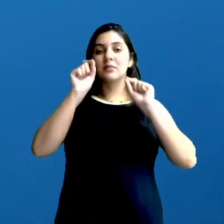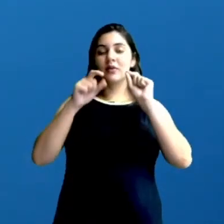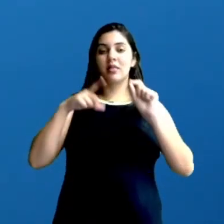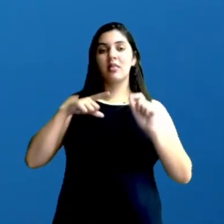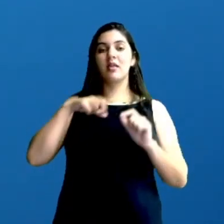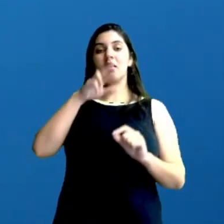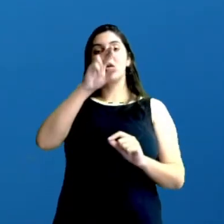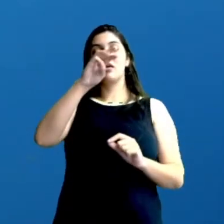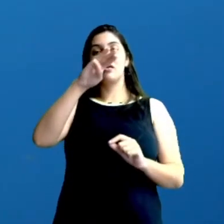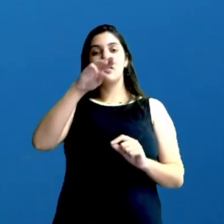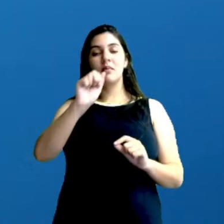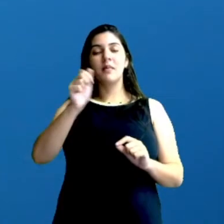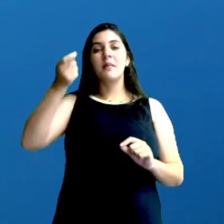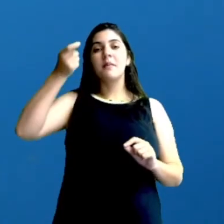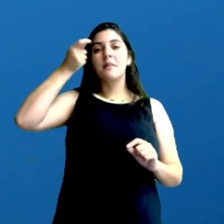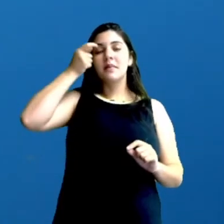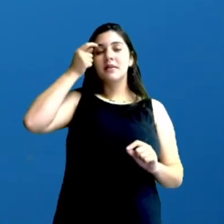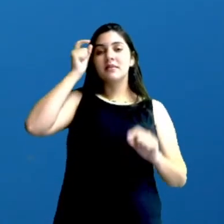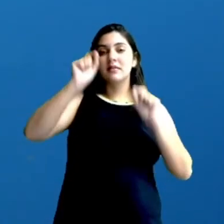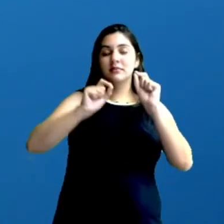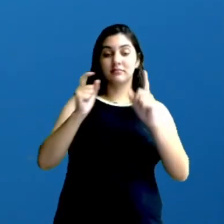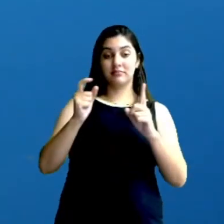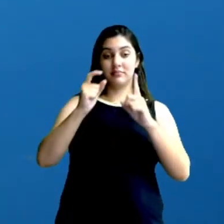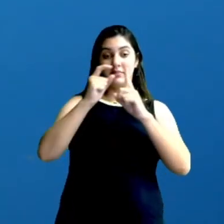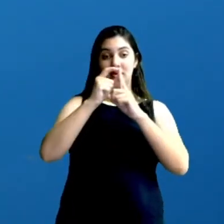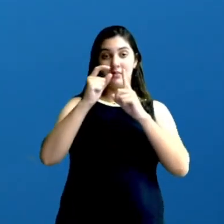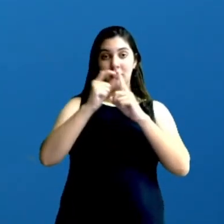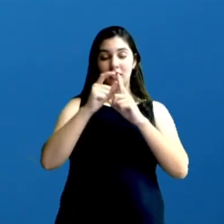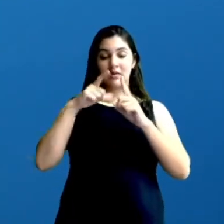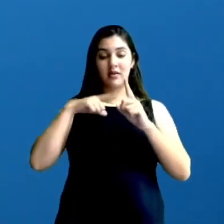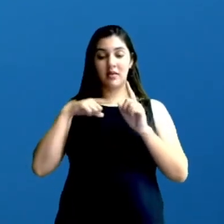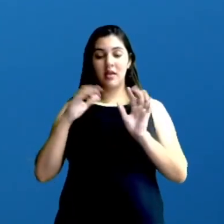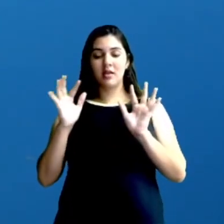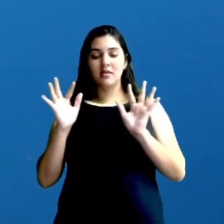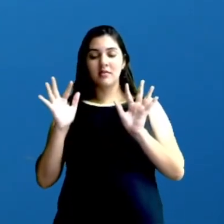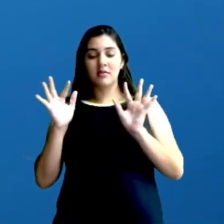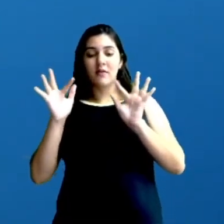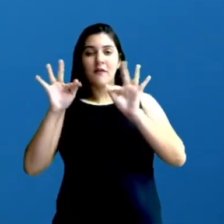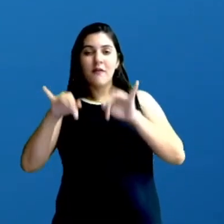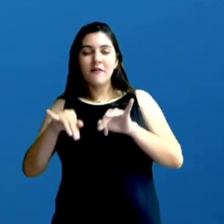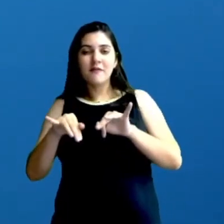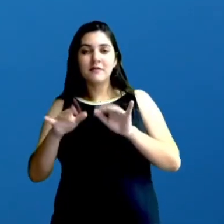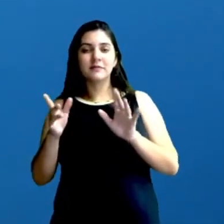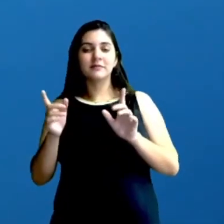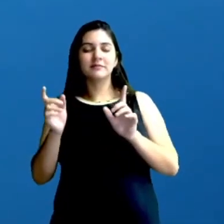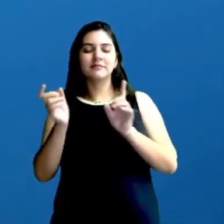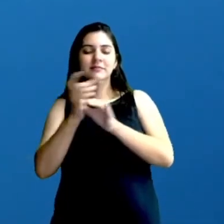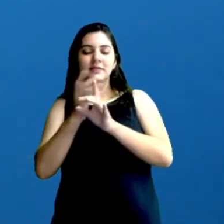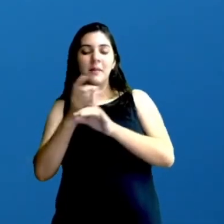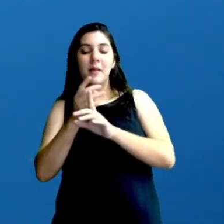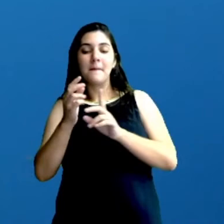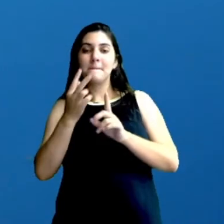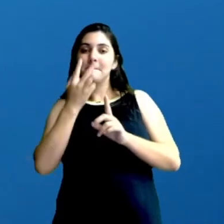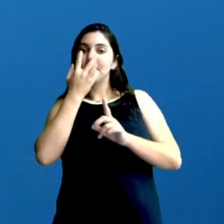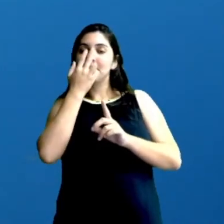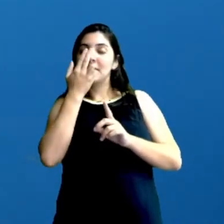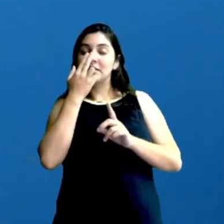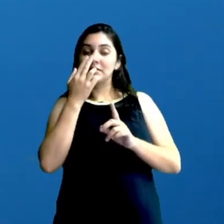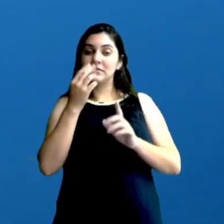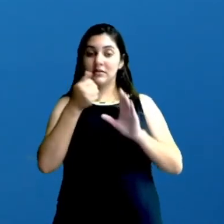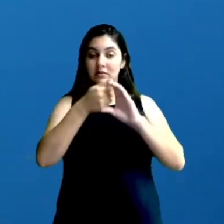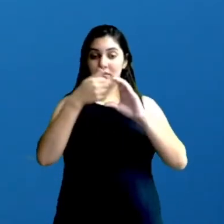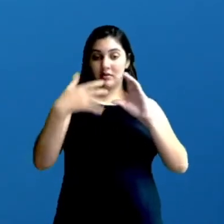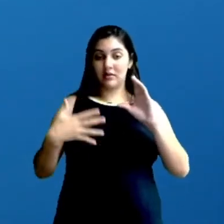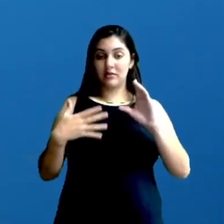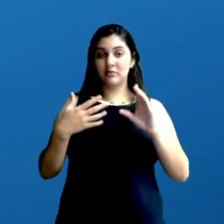rima para a gente pensar aí nas palavras que tem no finalzinho parecido né que é uma das características da prima